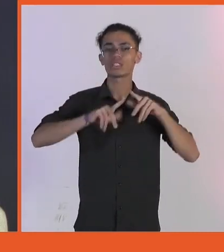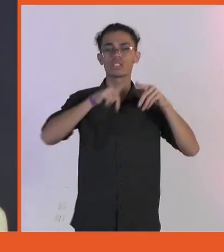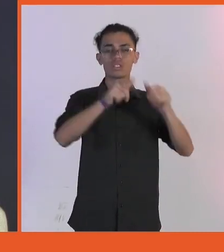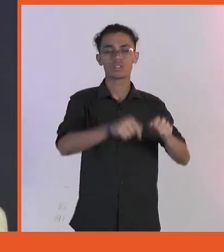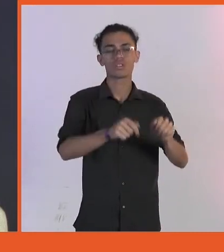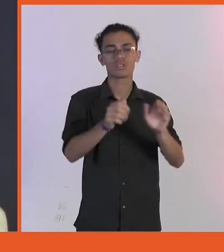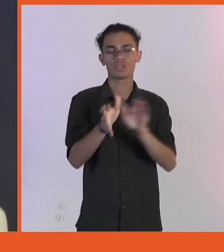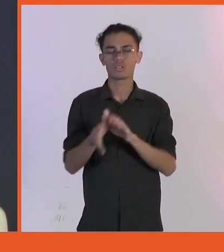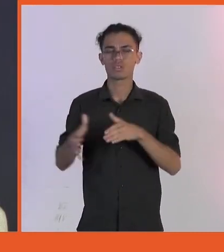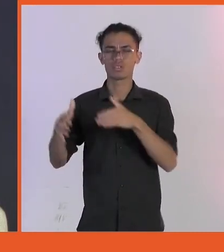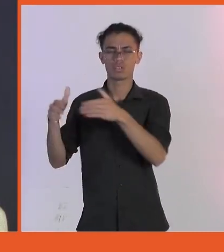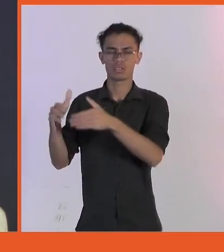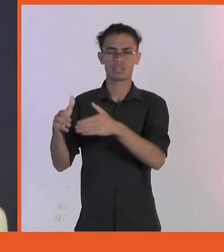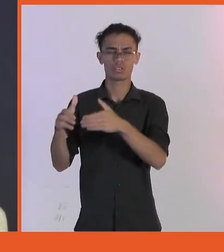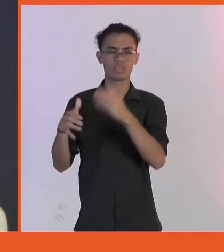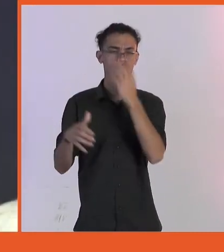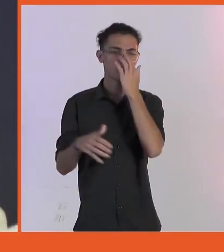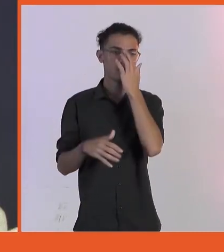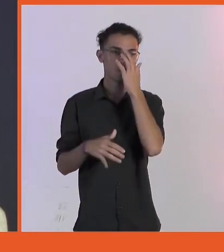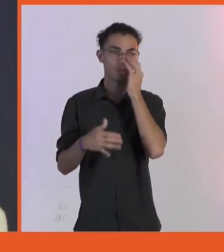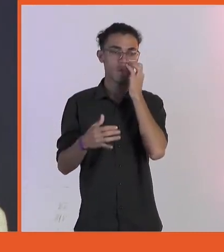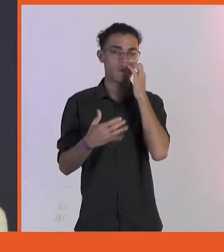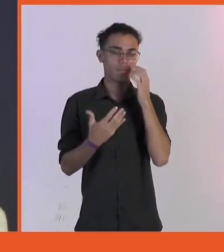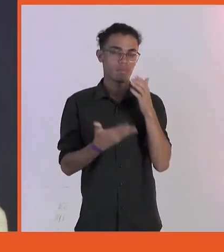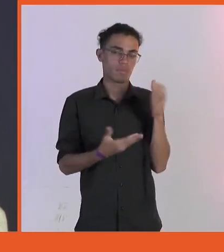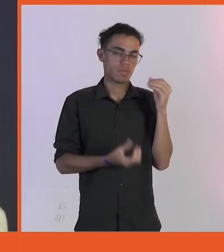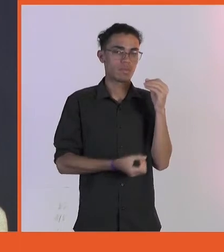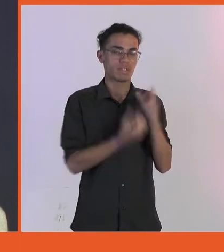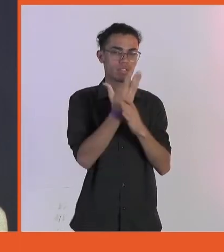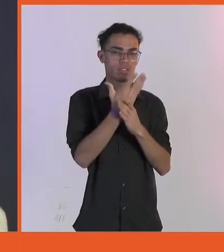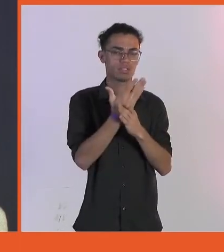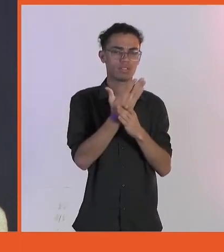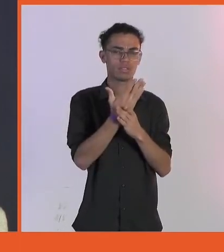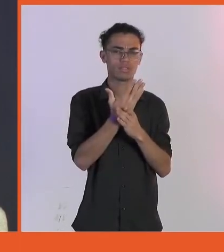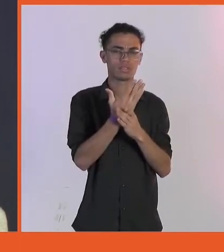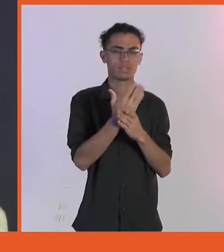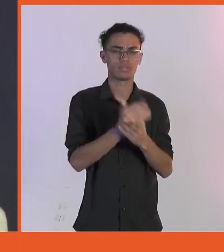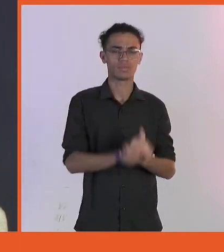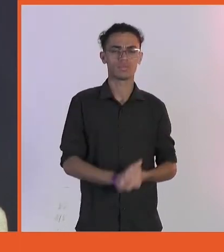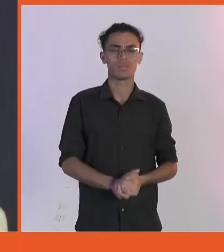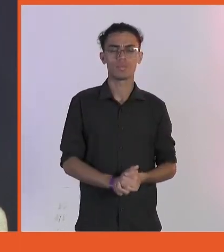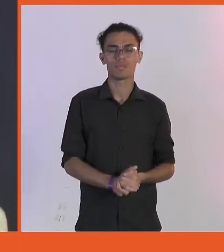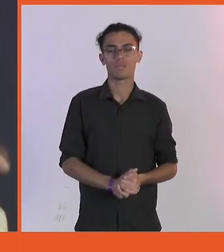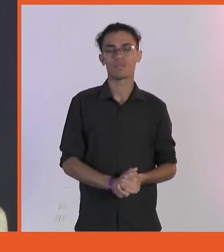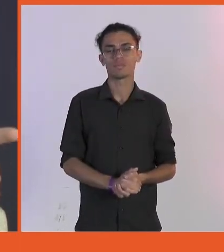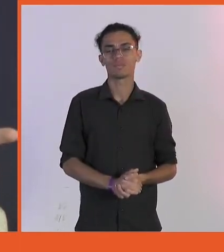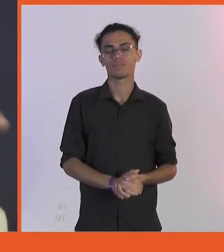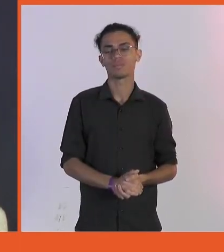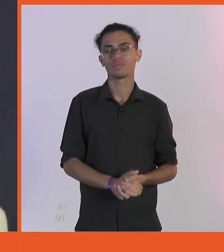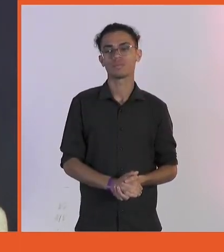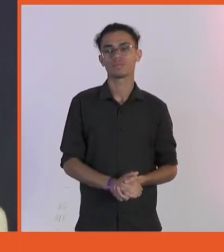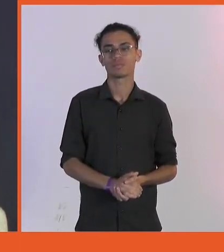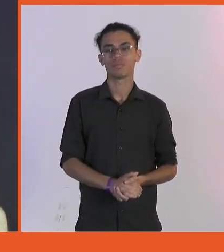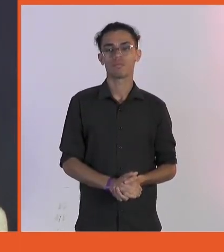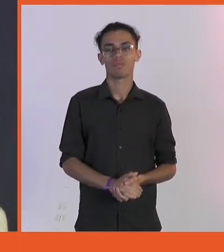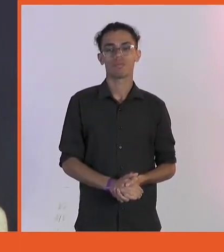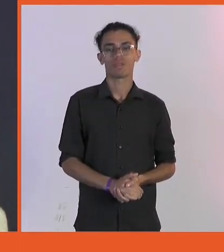sou pai, tenho uma filha para criar do que ficar ali. Mas é assim, a dica que eu dou,